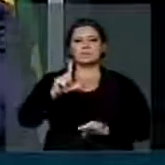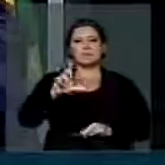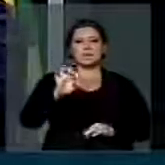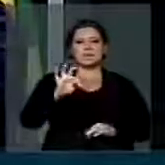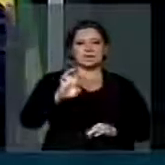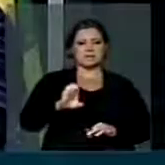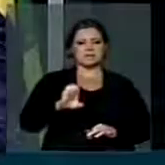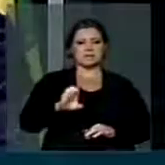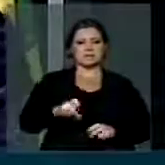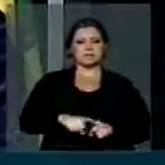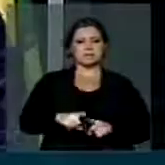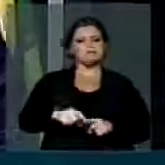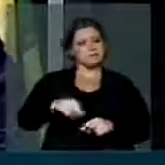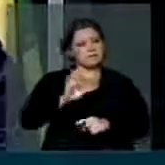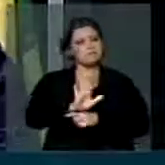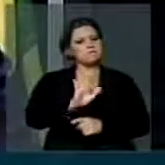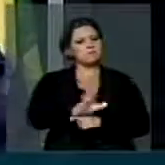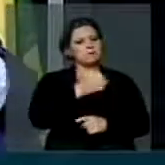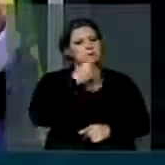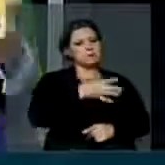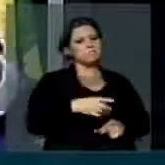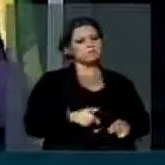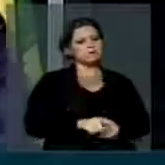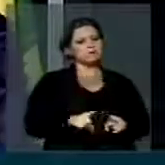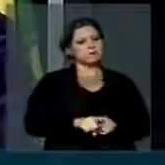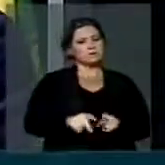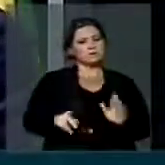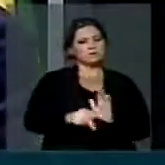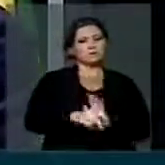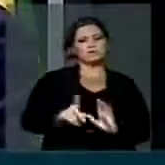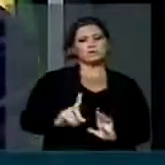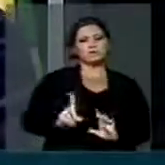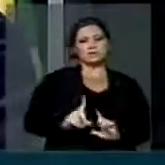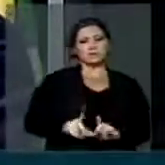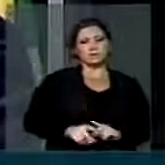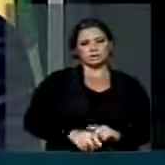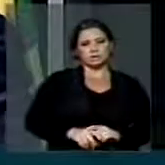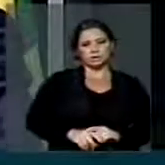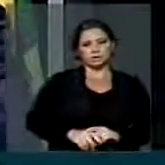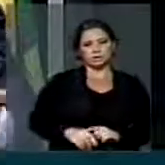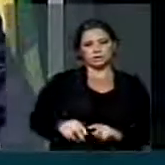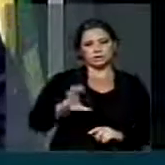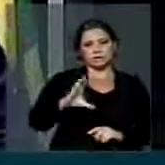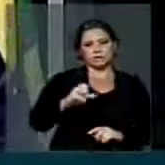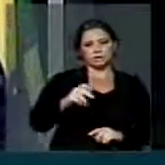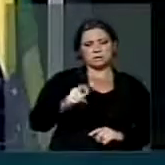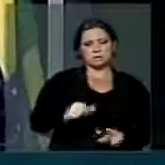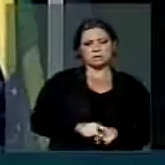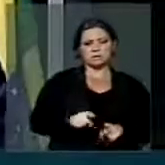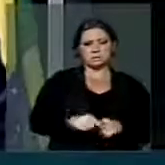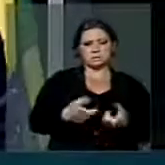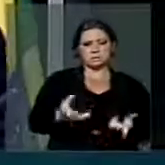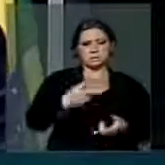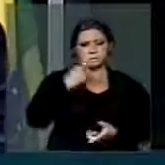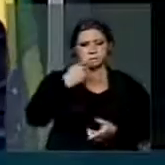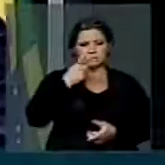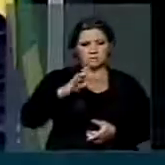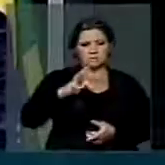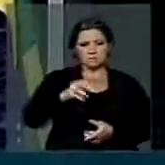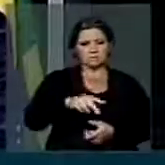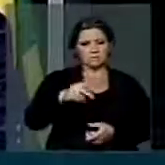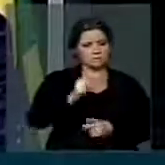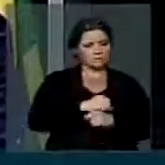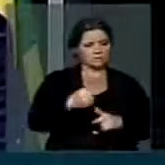São Paulo. Esse sim é um legado da Copa e não dinheiro investido no particular. E, portanto, tem o reconhecimento de toda a